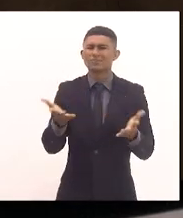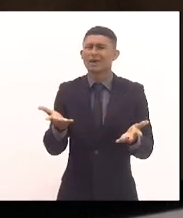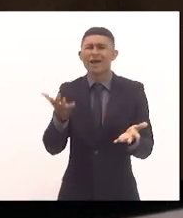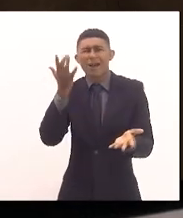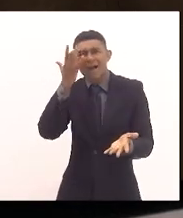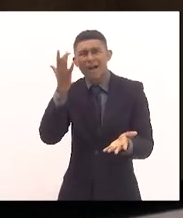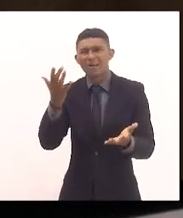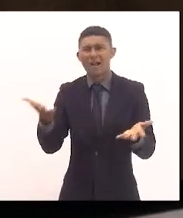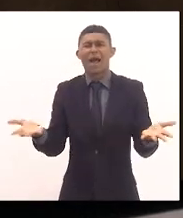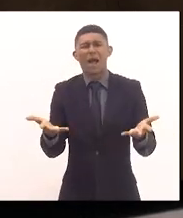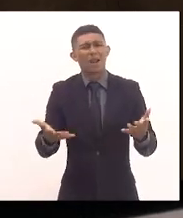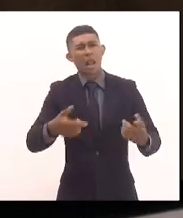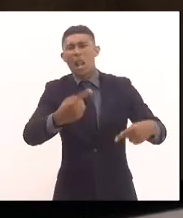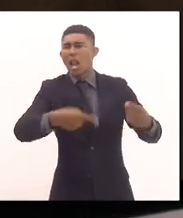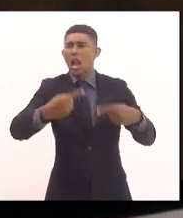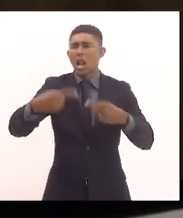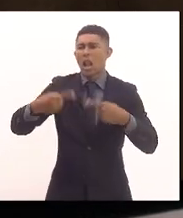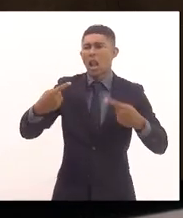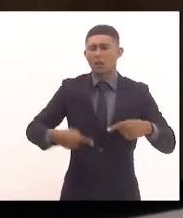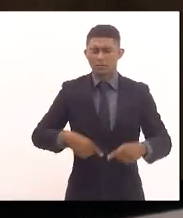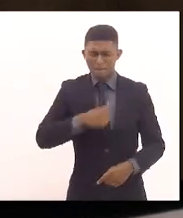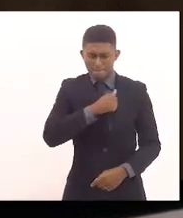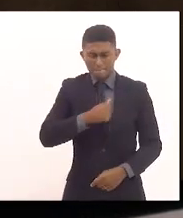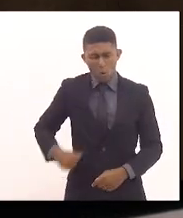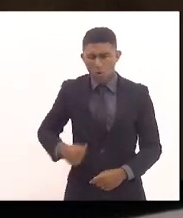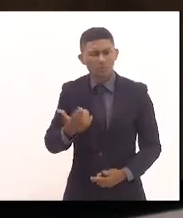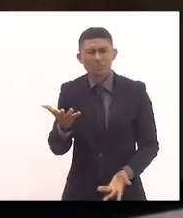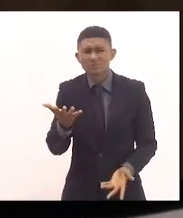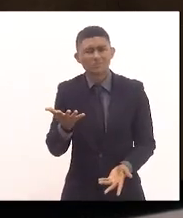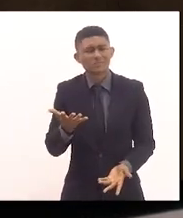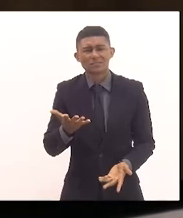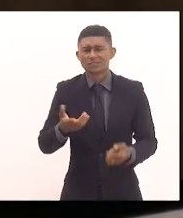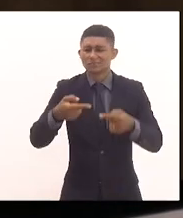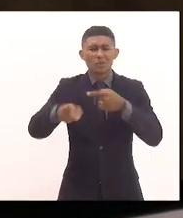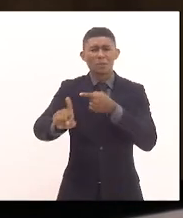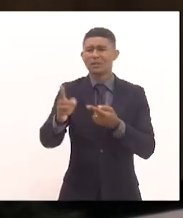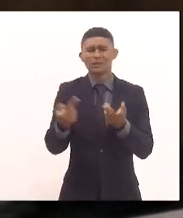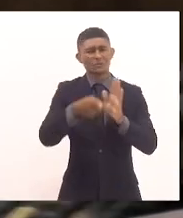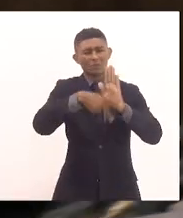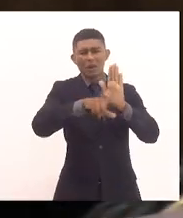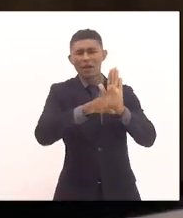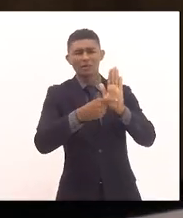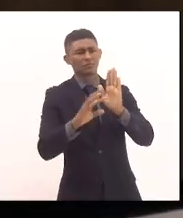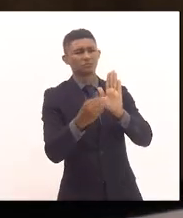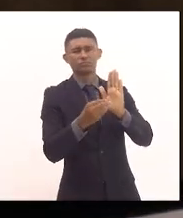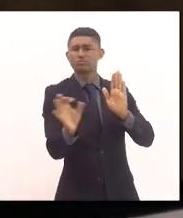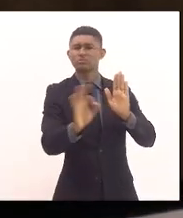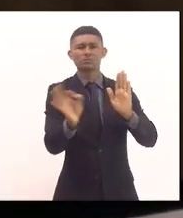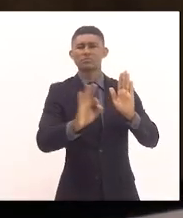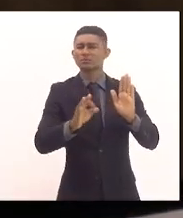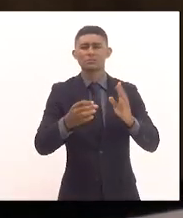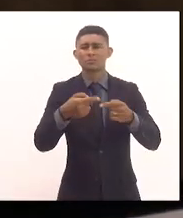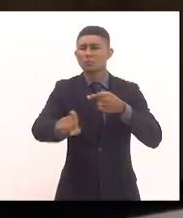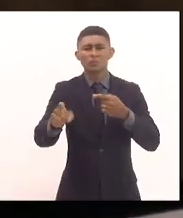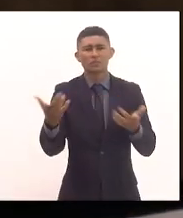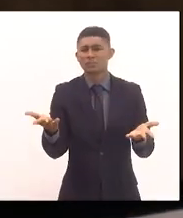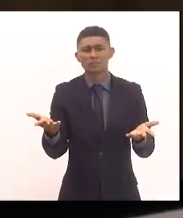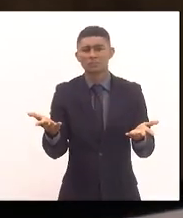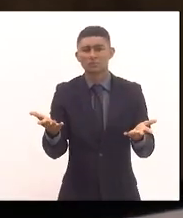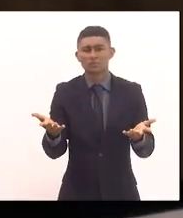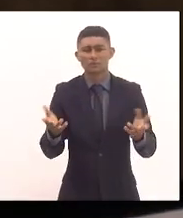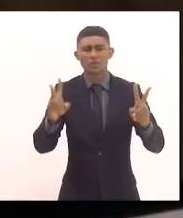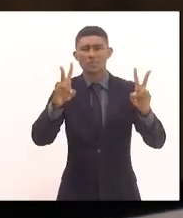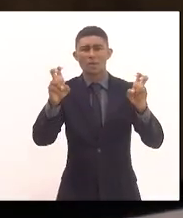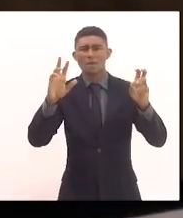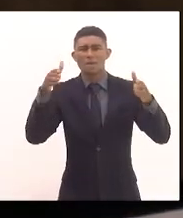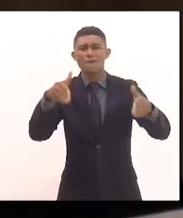um debate aqui sobre aborto, que não é o objeto do projeto. É só isso que eu estou ponderando